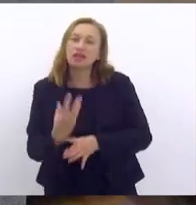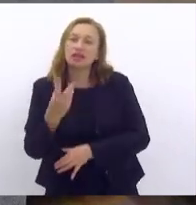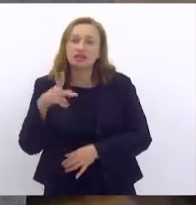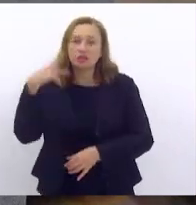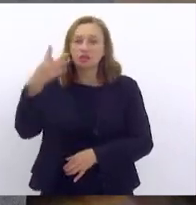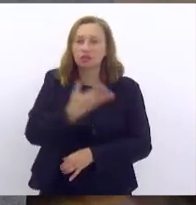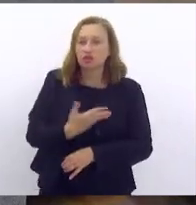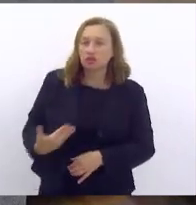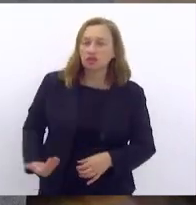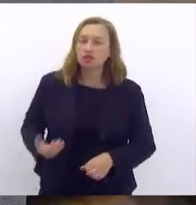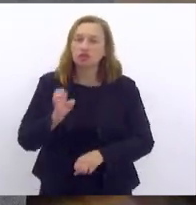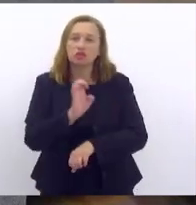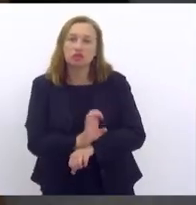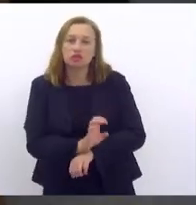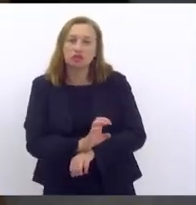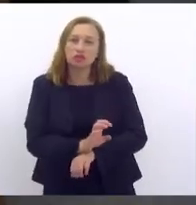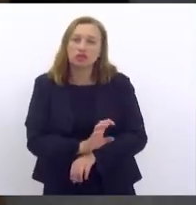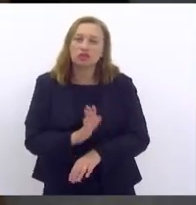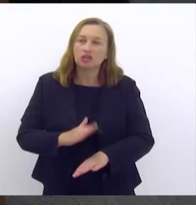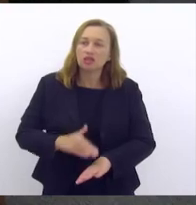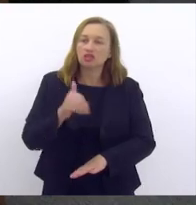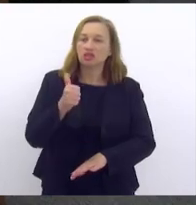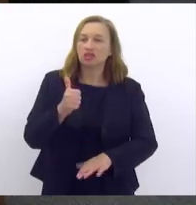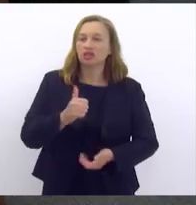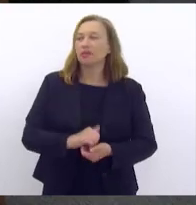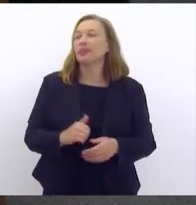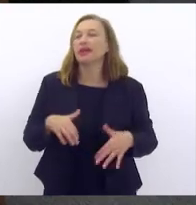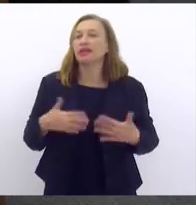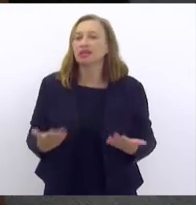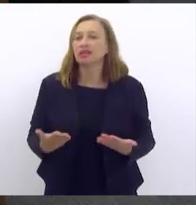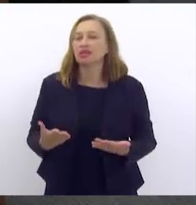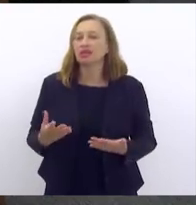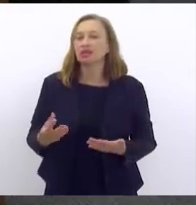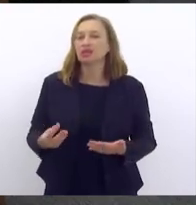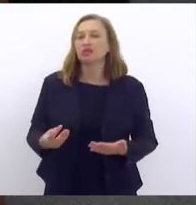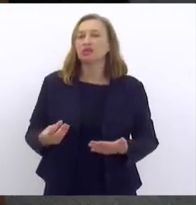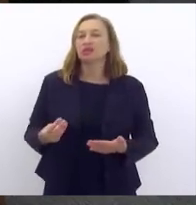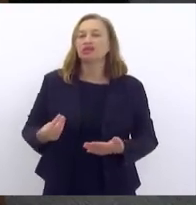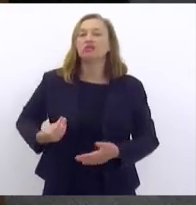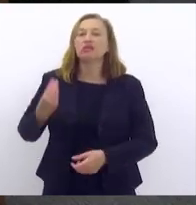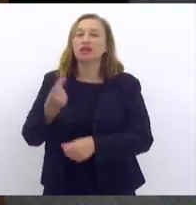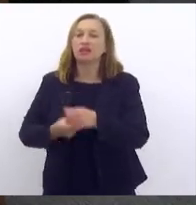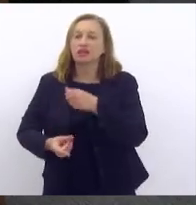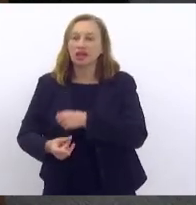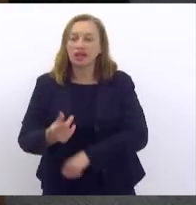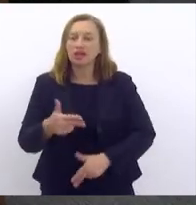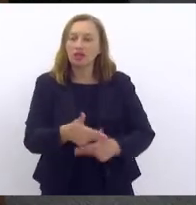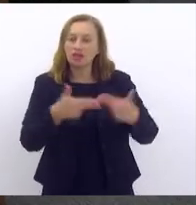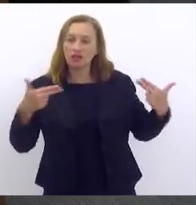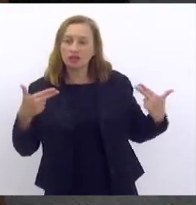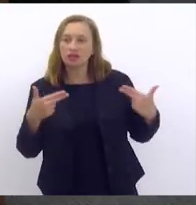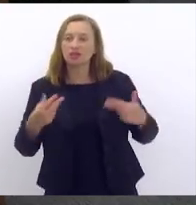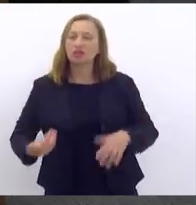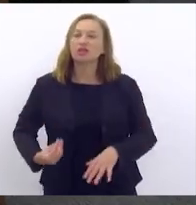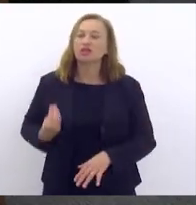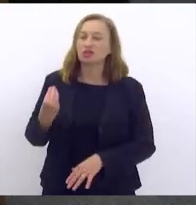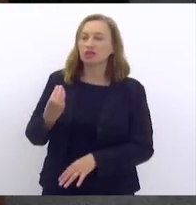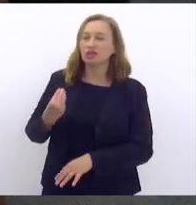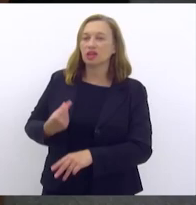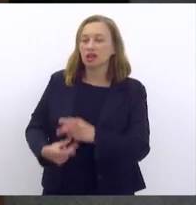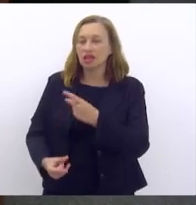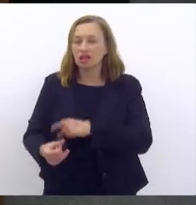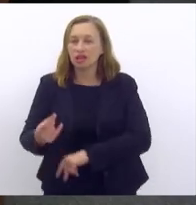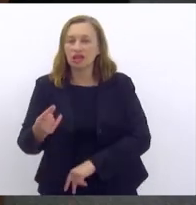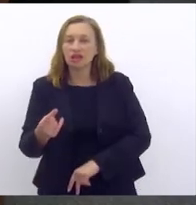políticas públicas no estado que garantam a dignidade. Então, vida longa ao hip-hop, vida longa à Juventude em Luta,